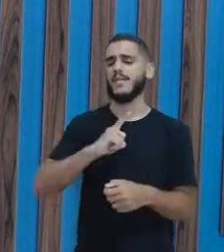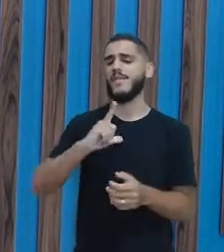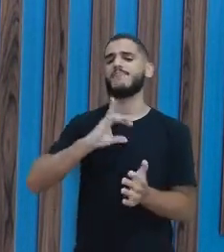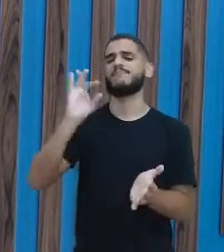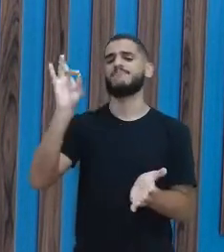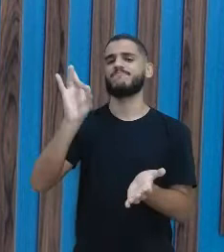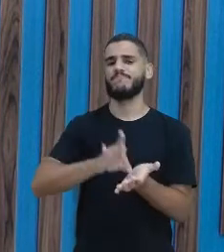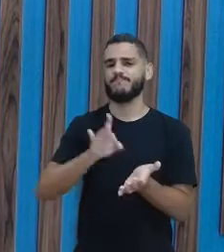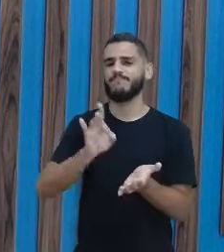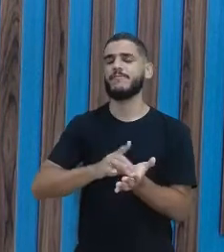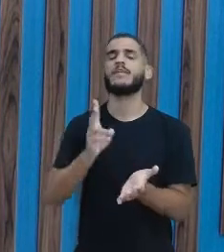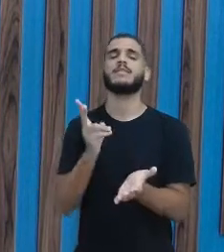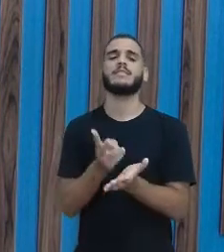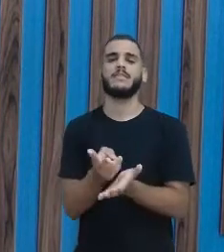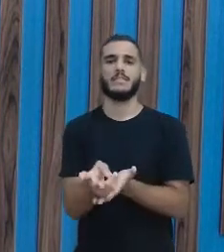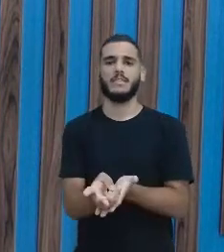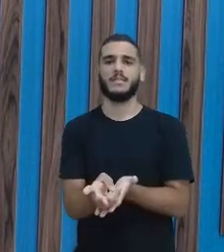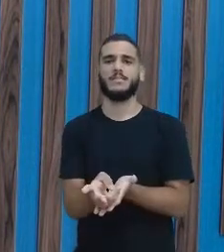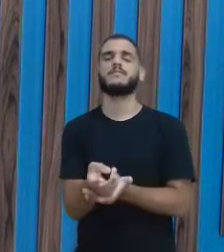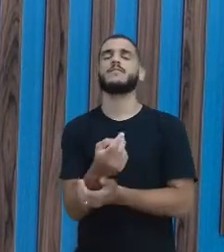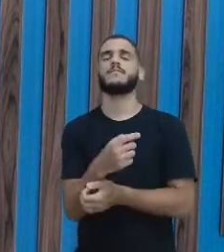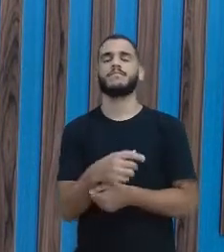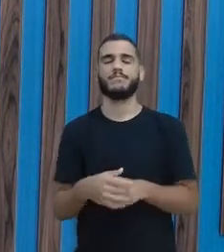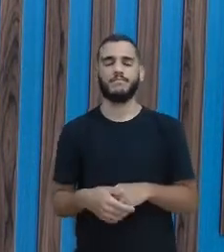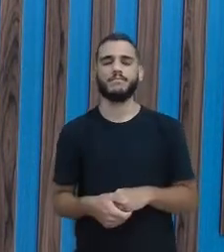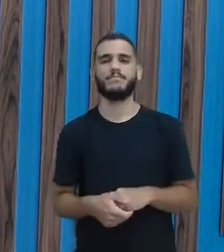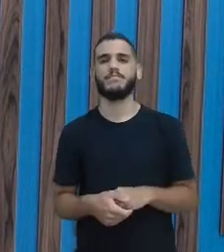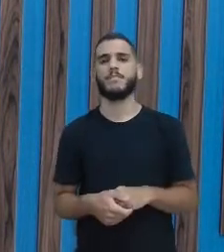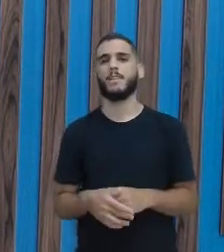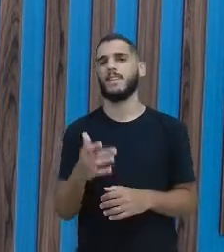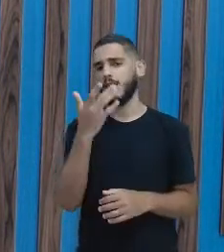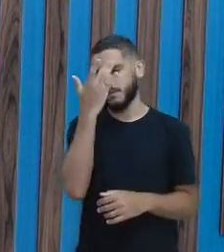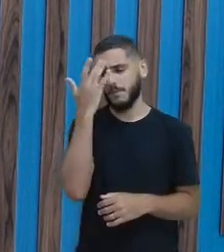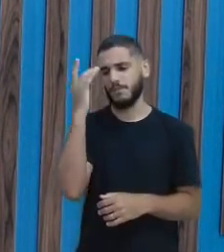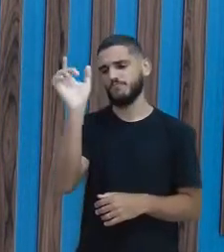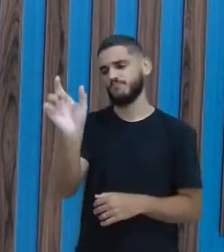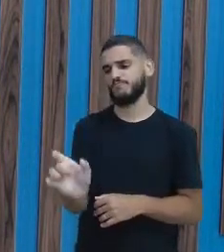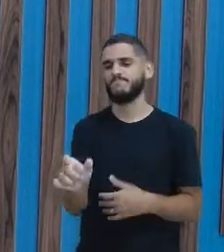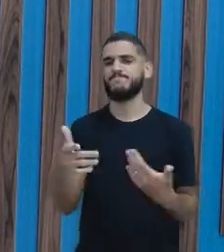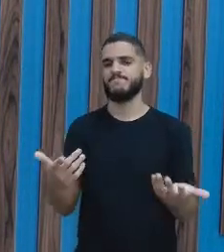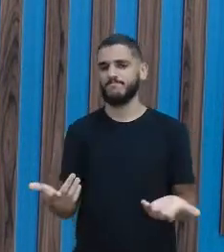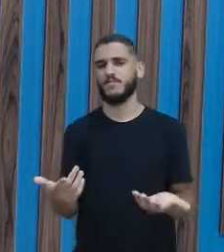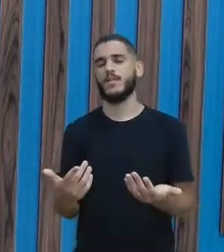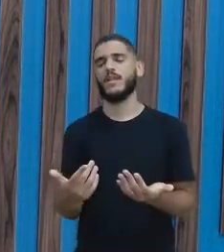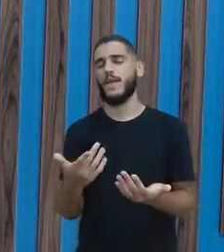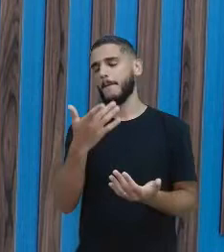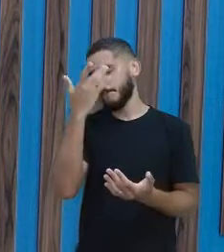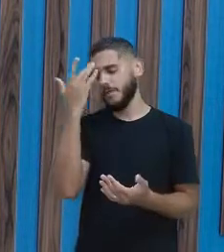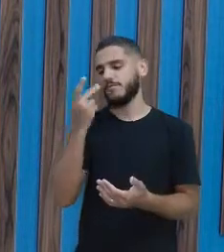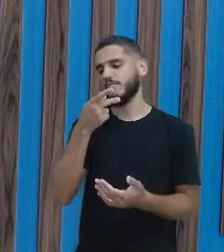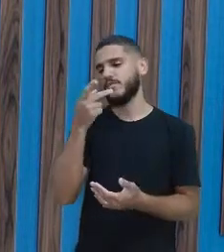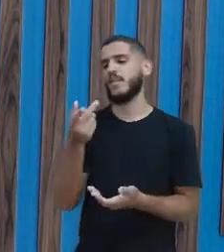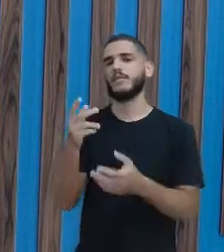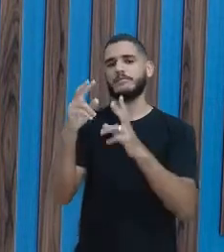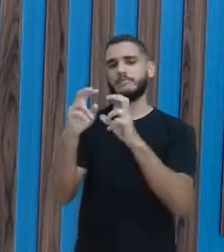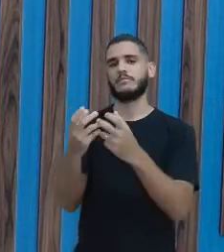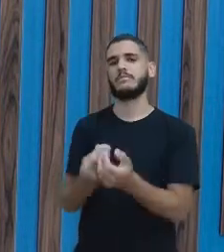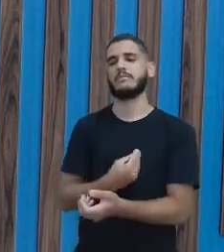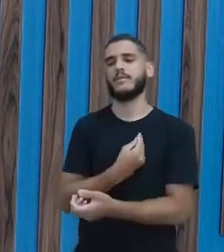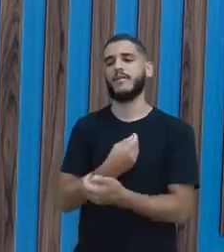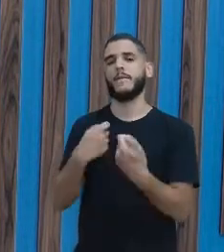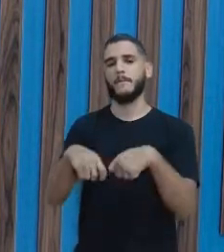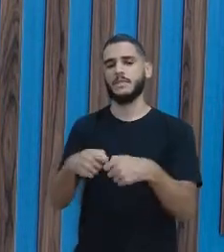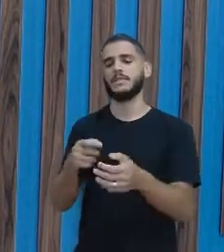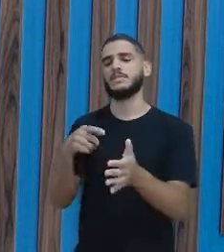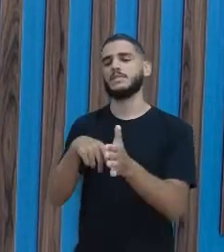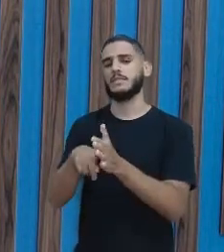fatos sempre verídicos sobre alguém, sobre aquele que vai ser biografado. A biografia